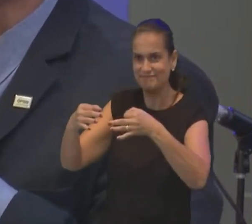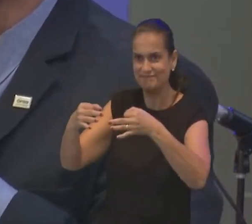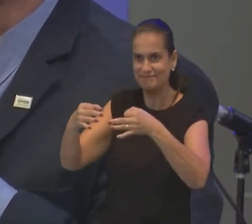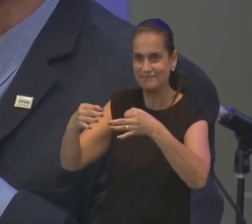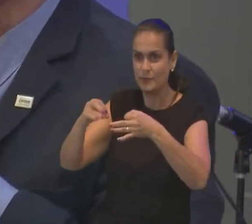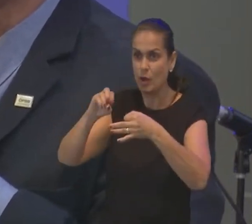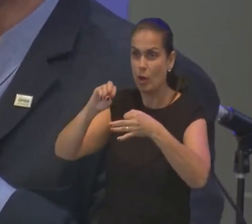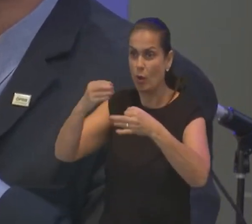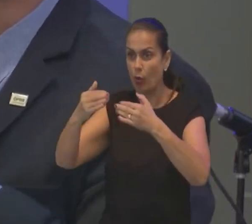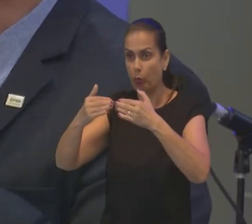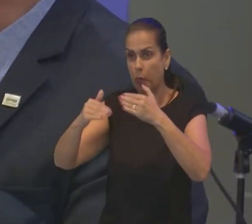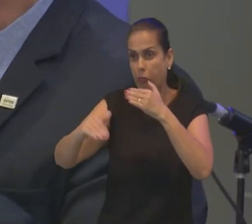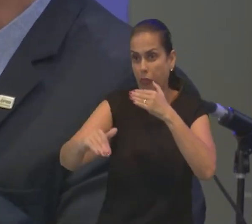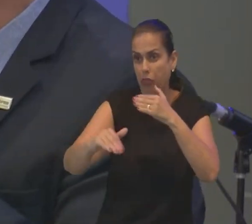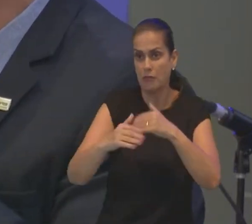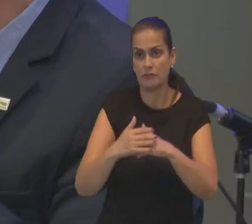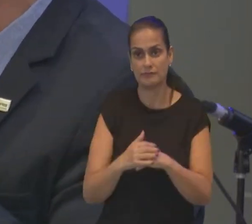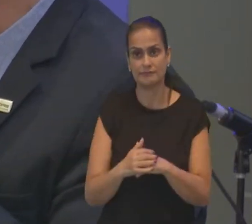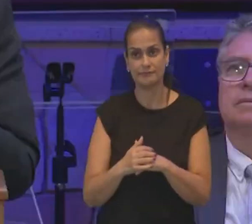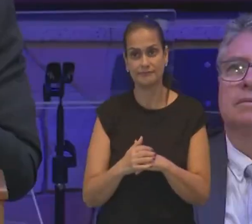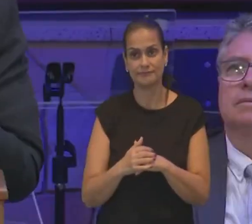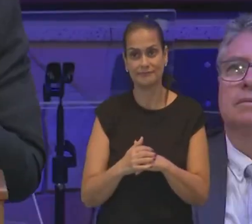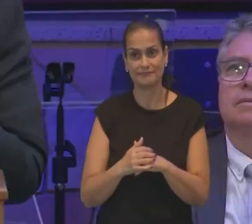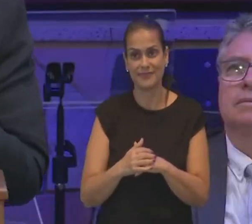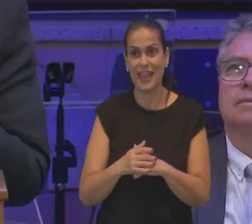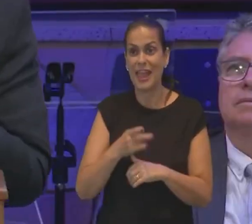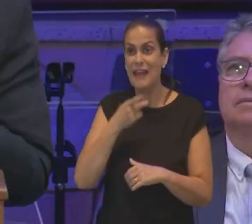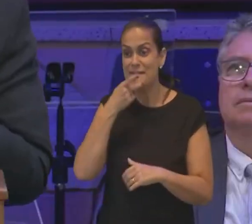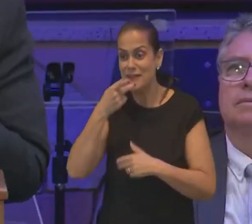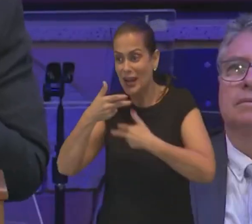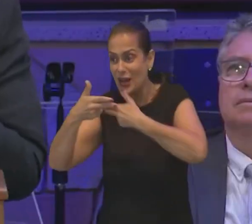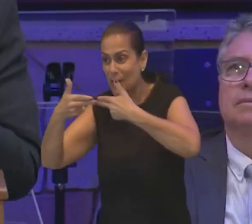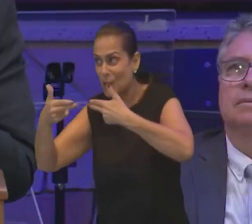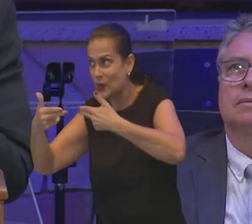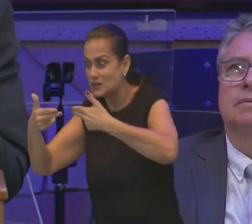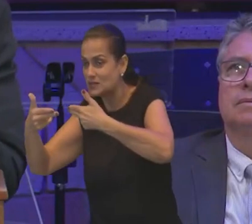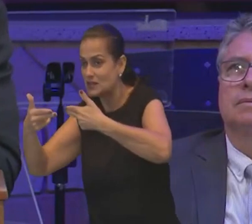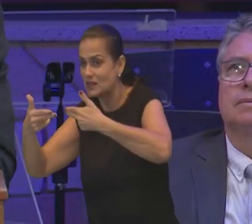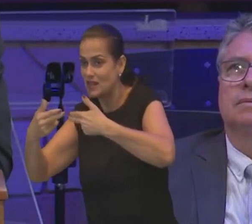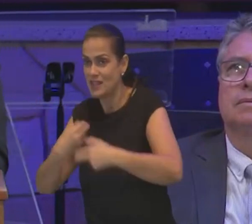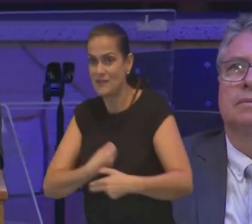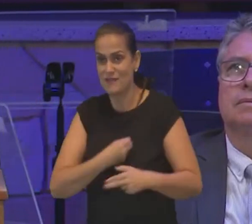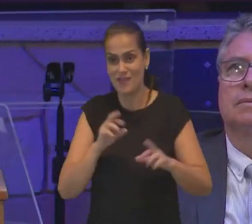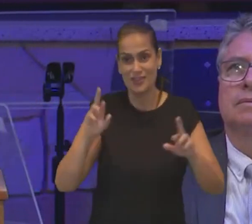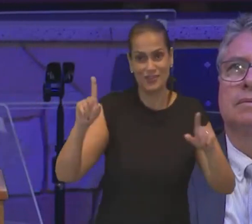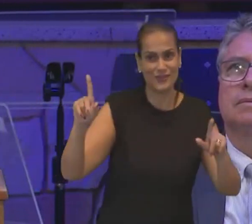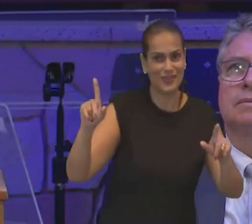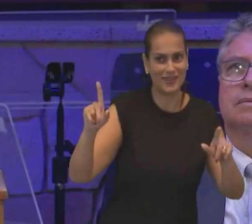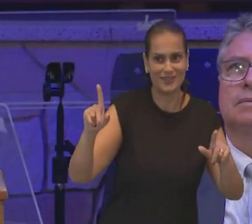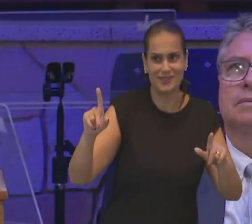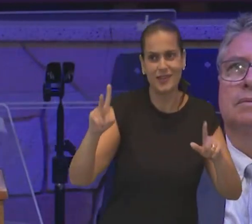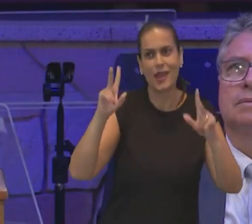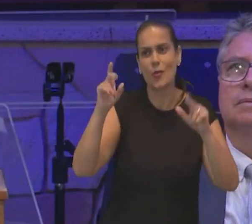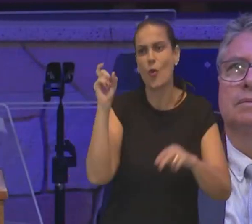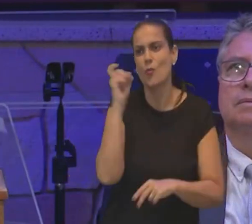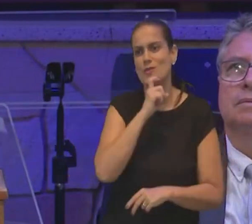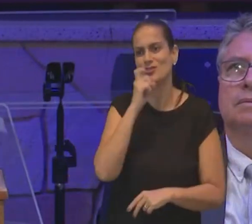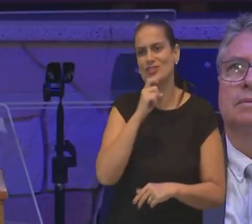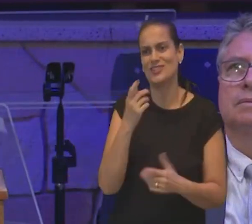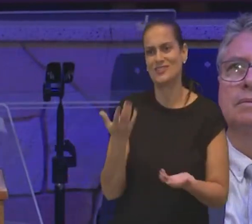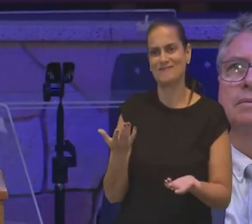Meus irmãos, a gente falar uma coisa e viver outra, isso no meu dicionário é mentira.